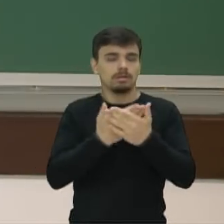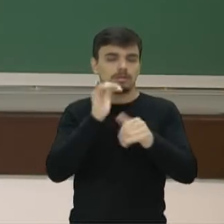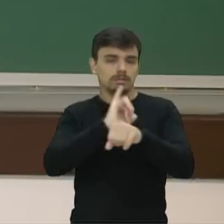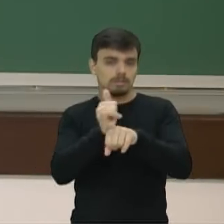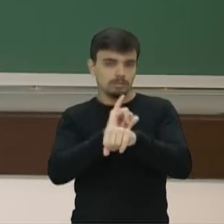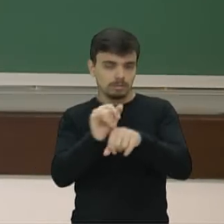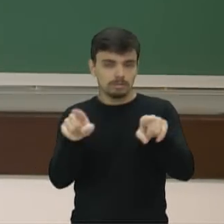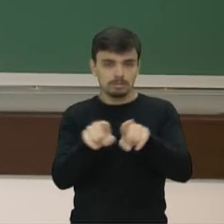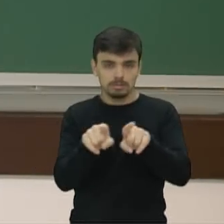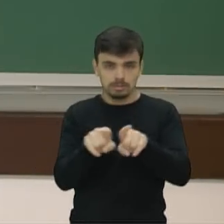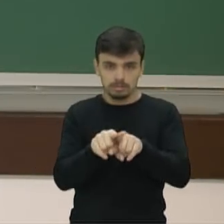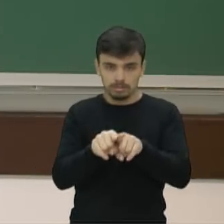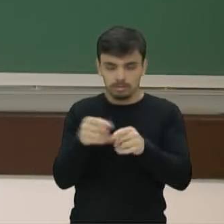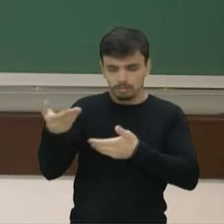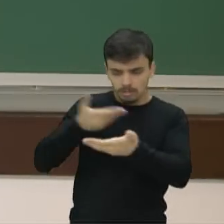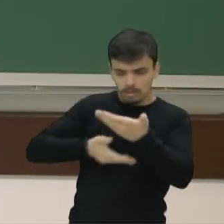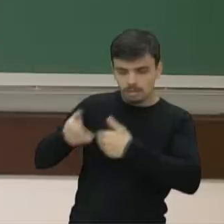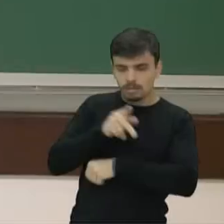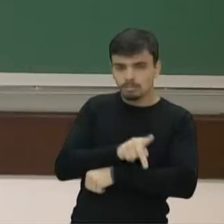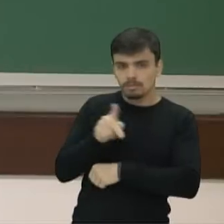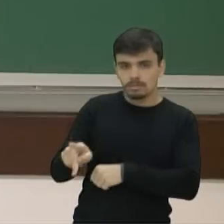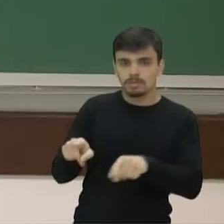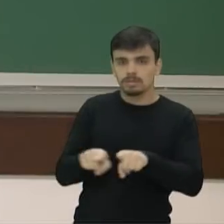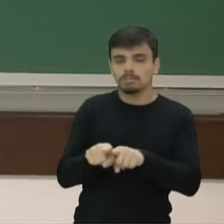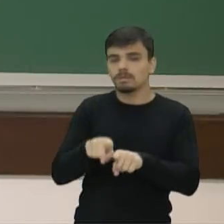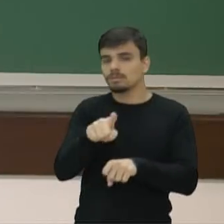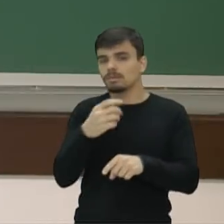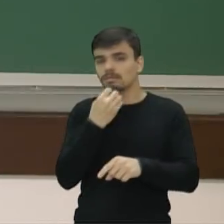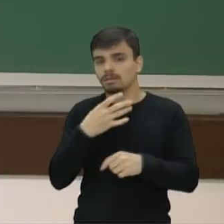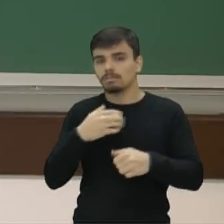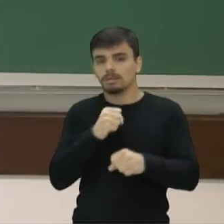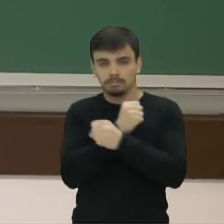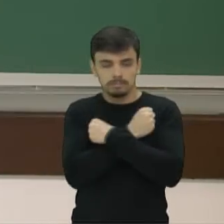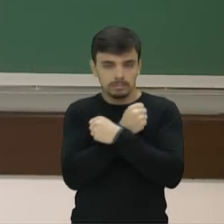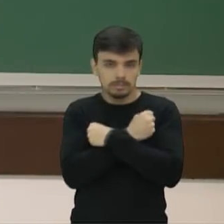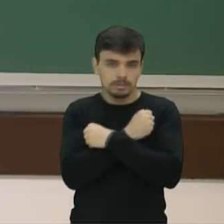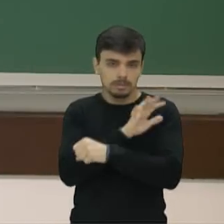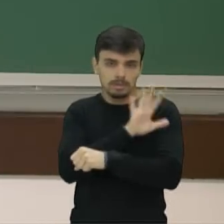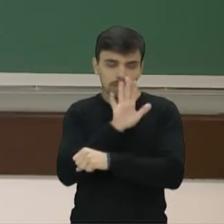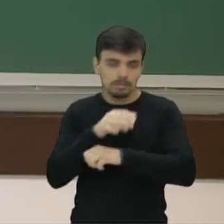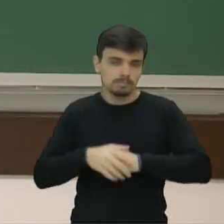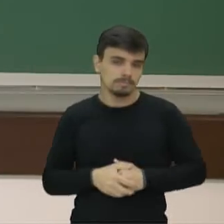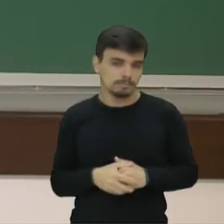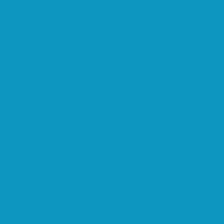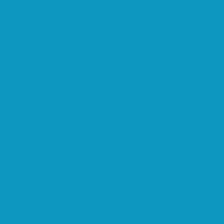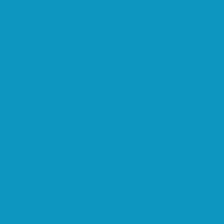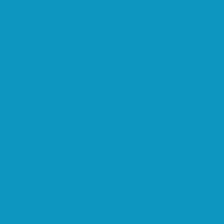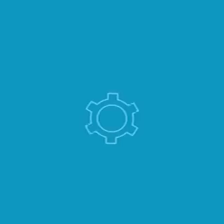canal Aula Paraná, interaja com seu professor e fique bem. Forte abraço, até!